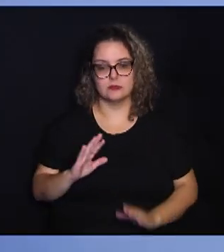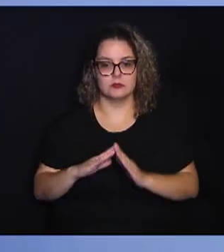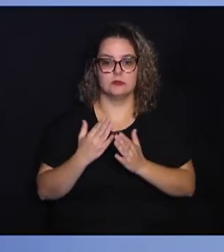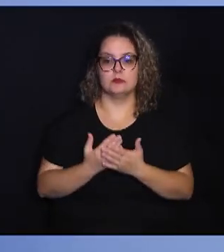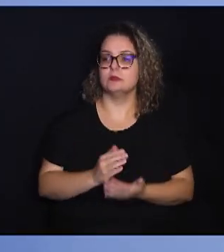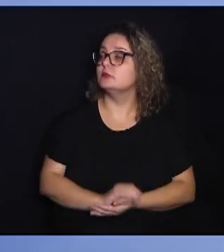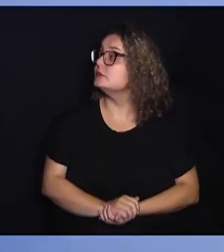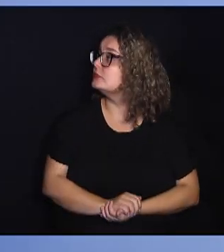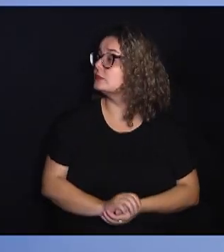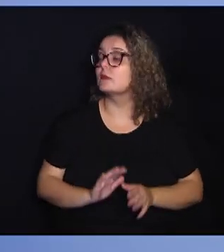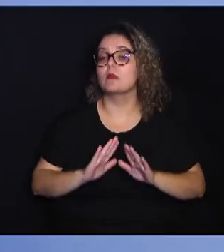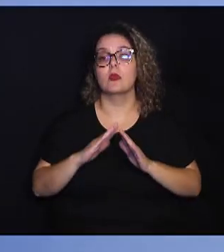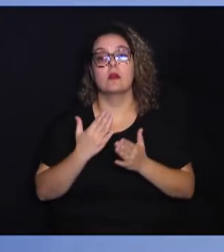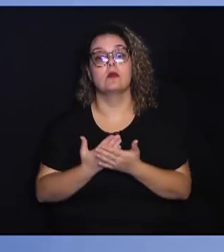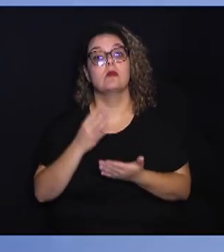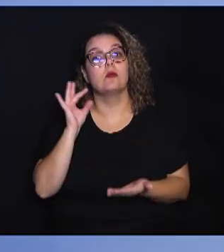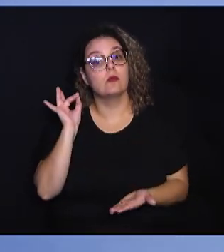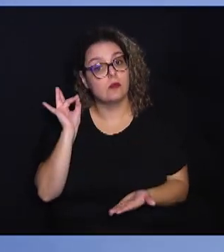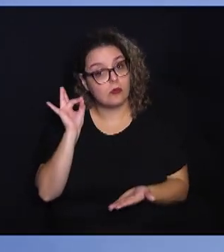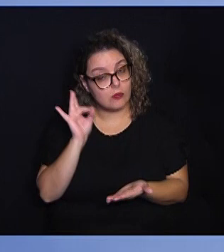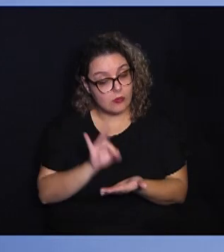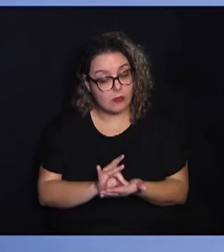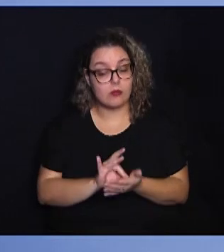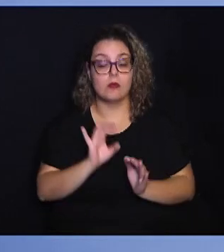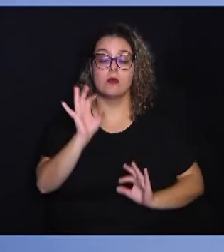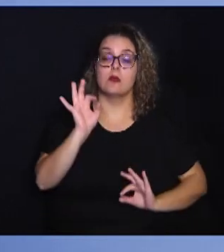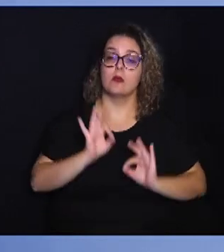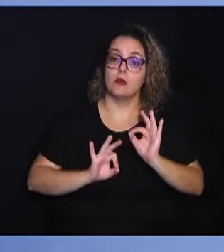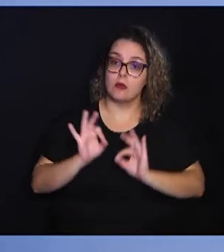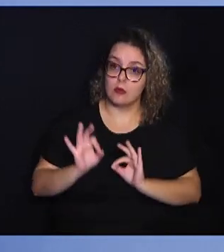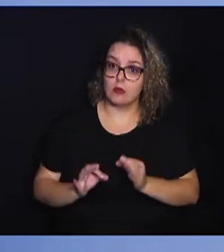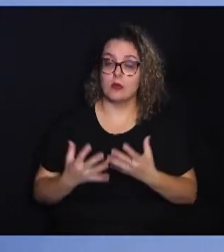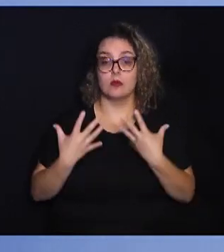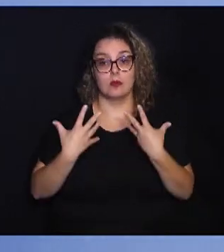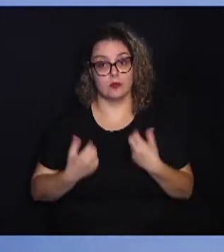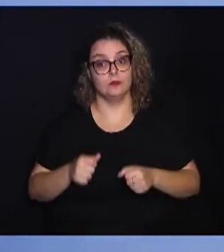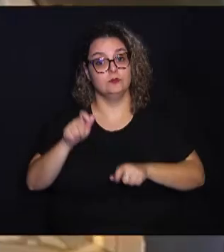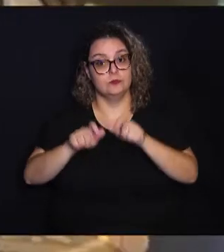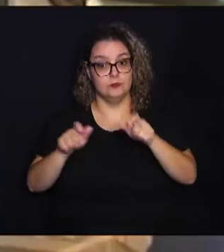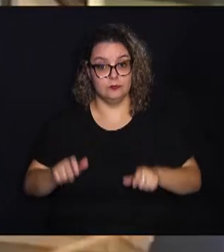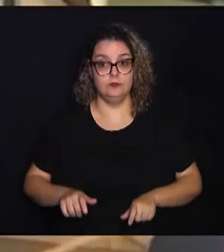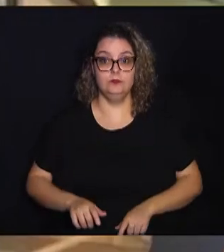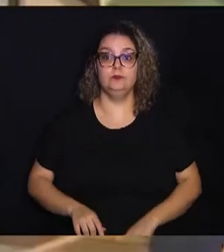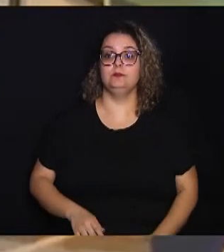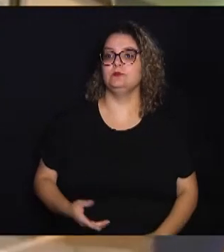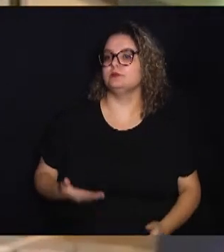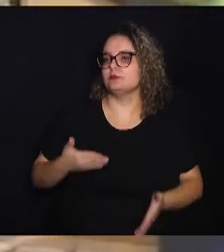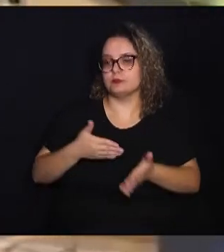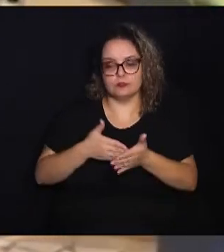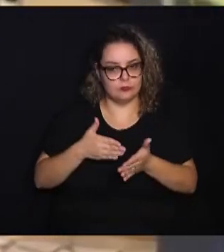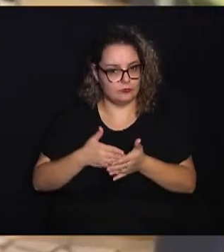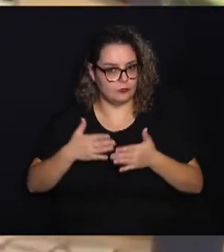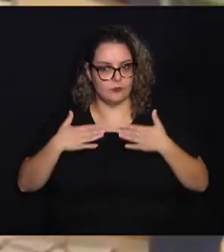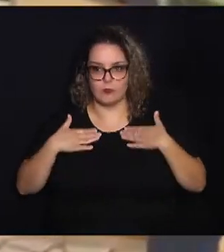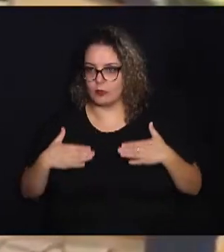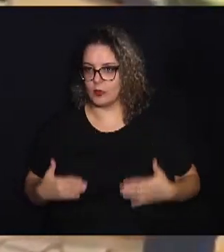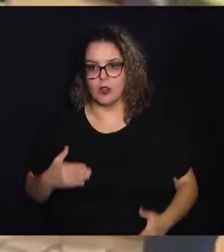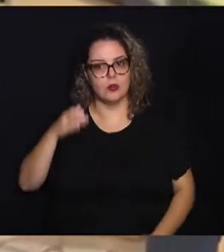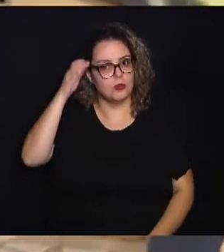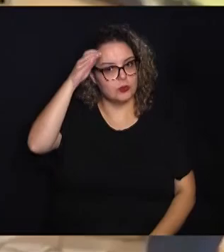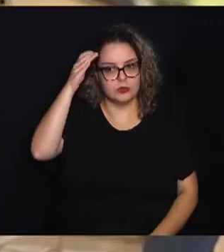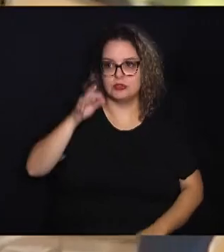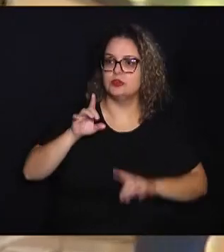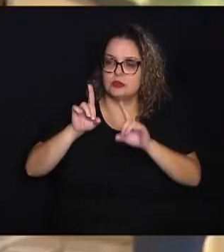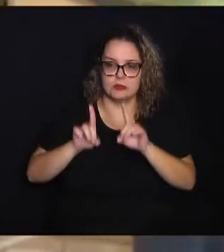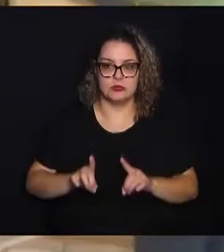que estejam de fato preparadas para receber pessoas com limitação física, cognitiva ou o que for,